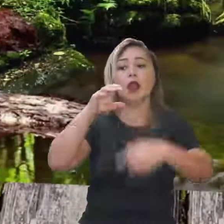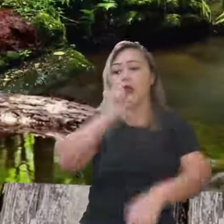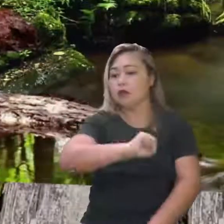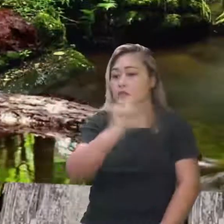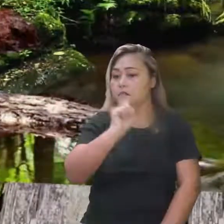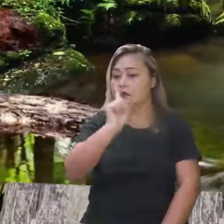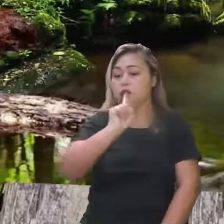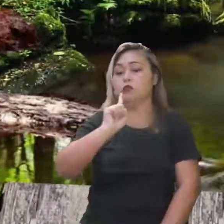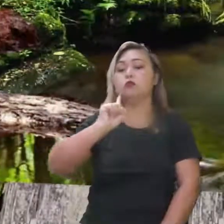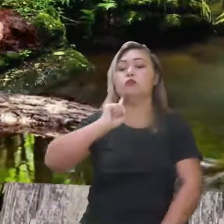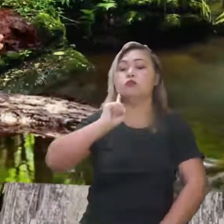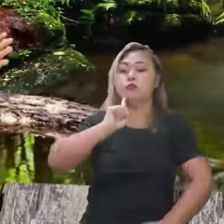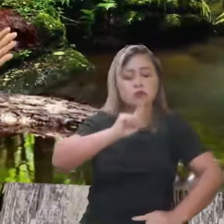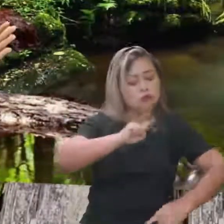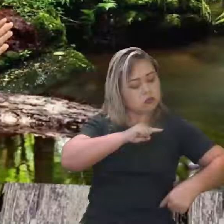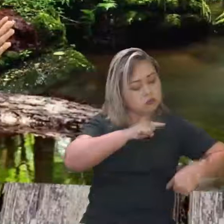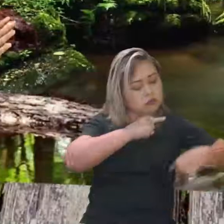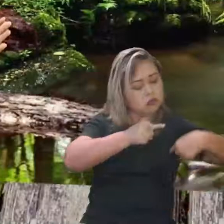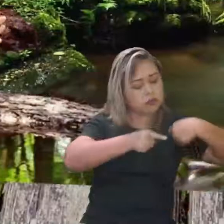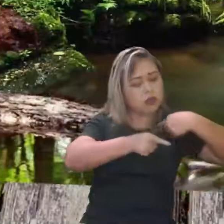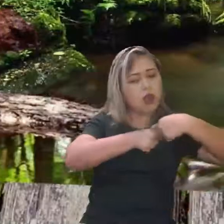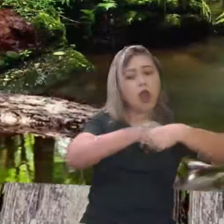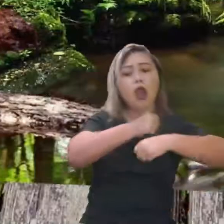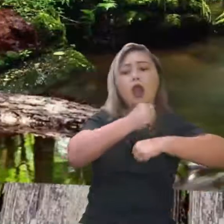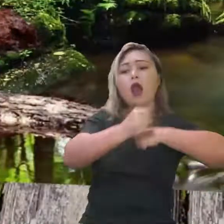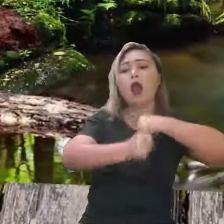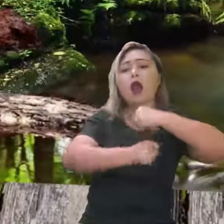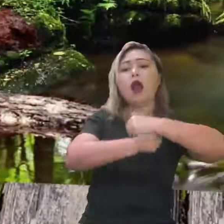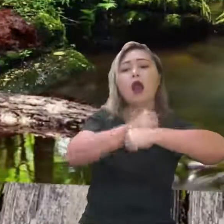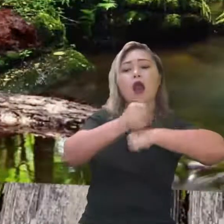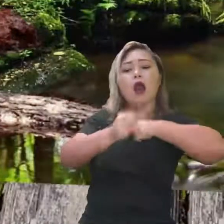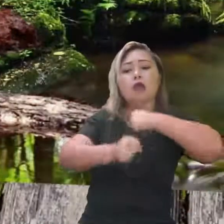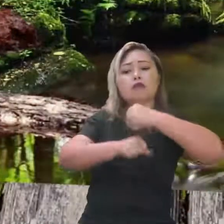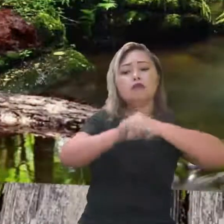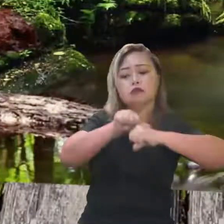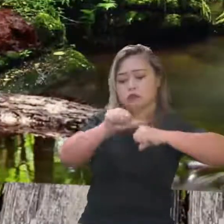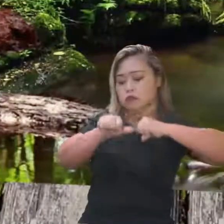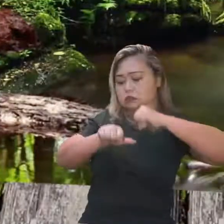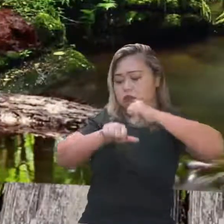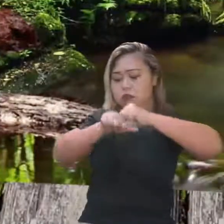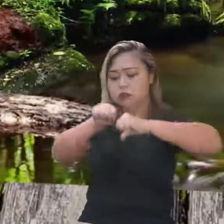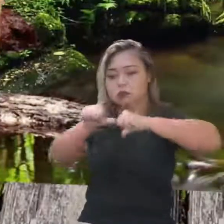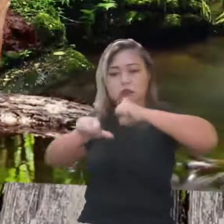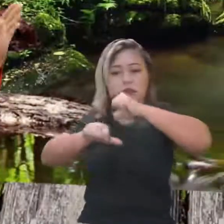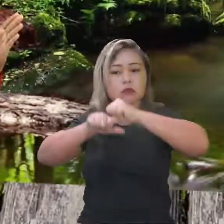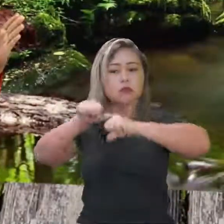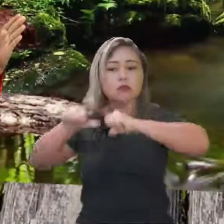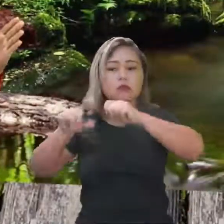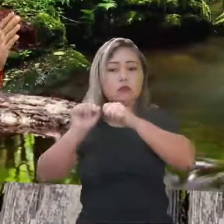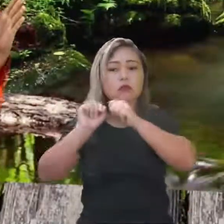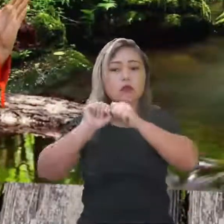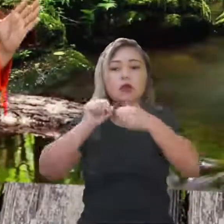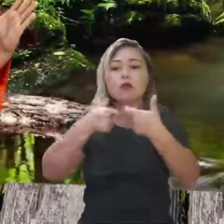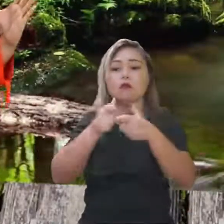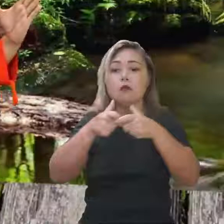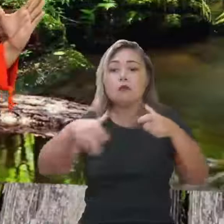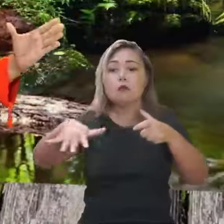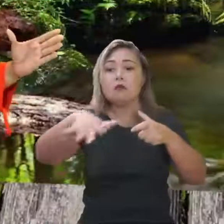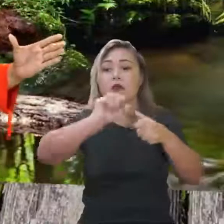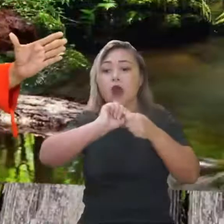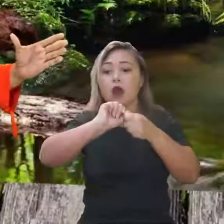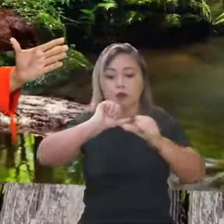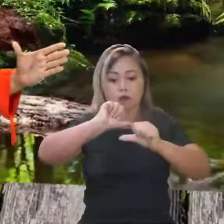anos de modificações. Essas modificações frutos, na sua grande maioria, de